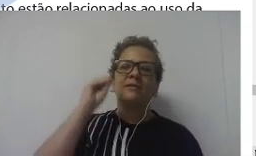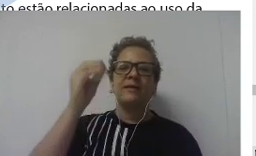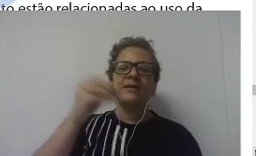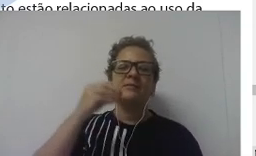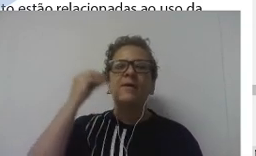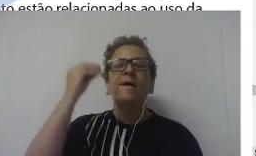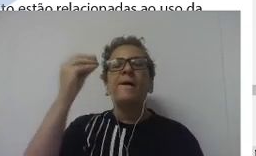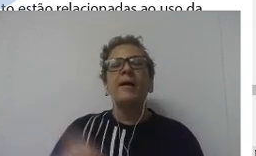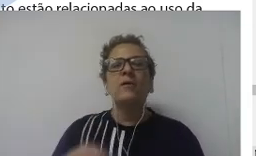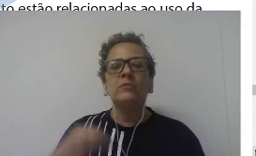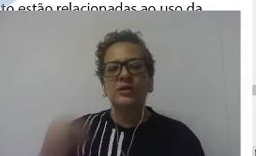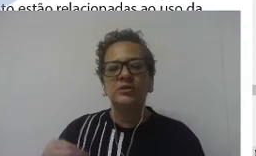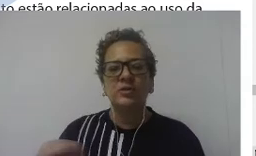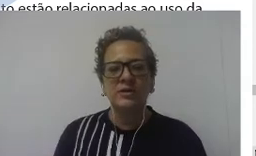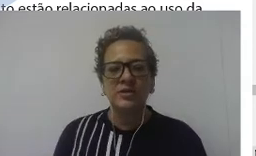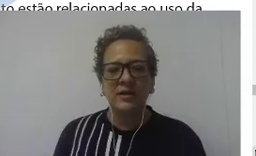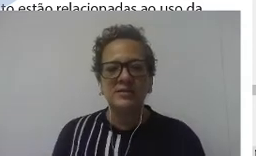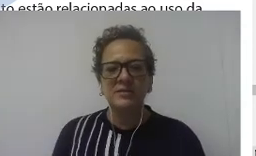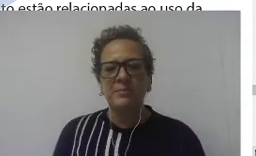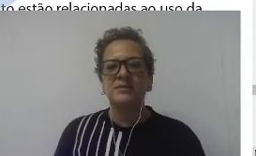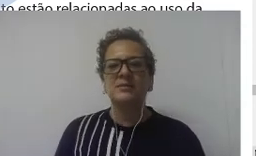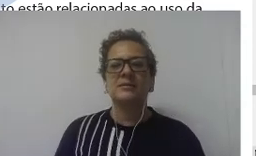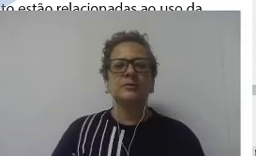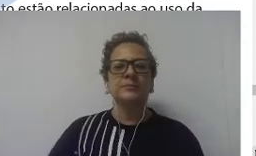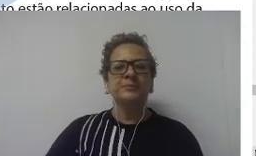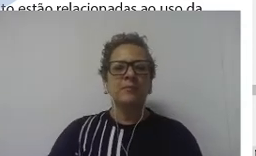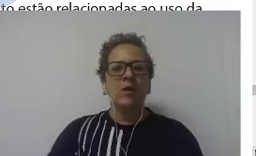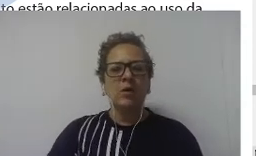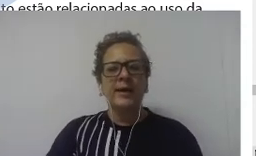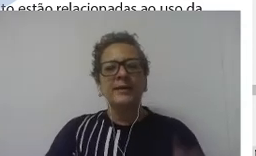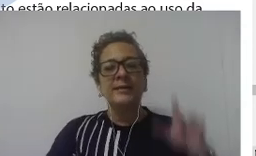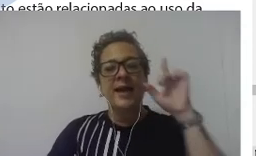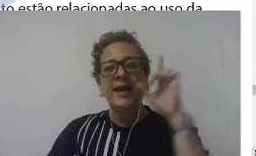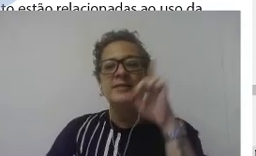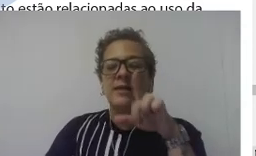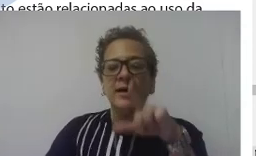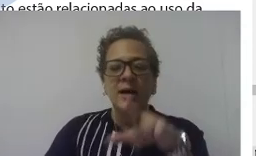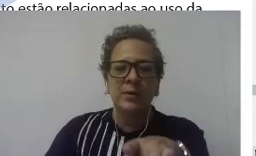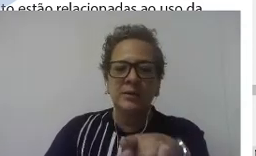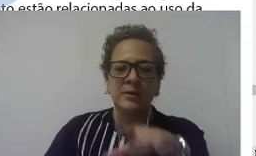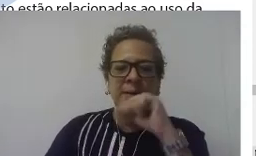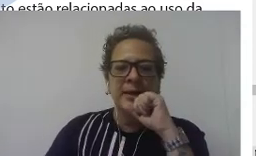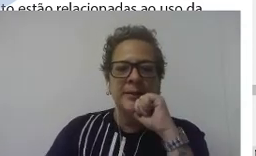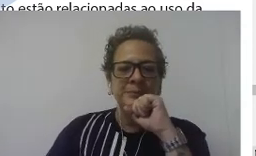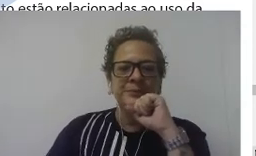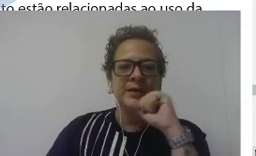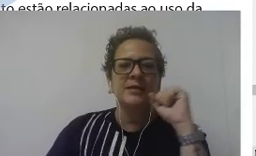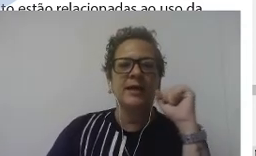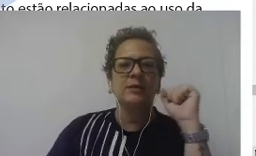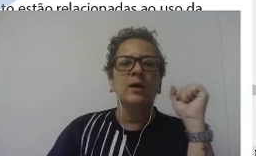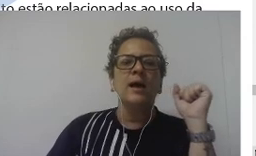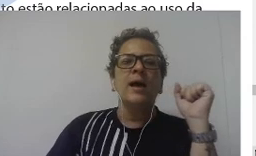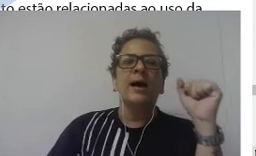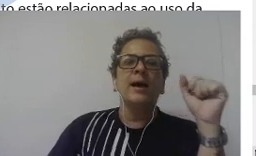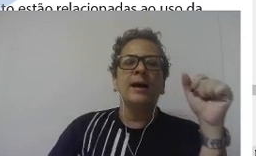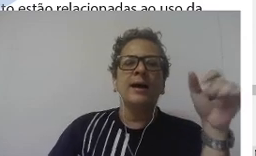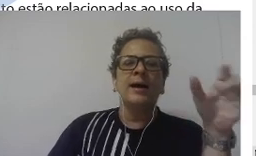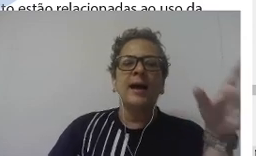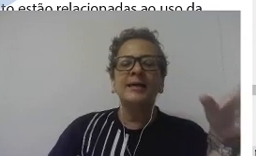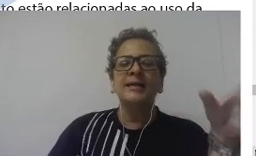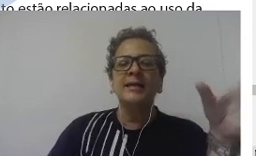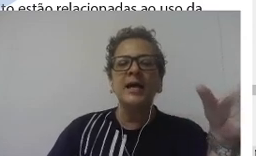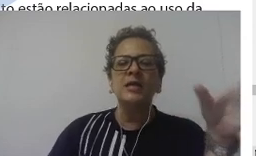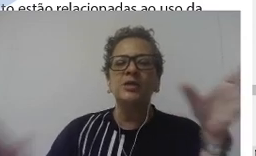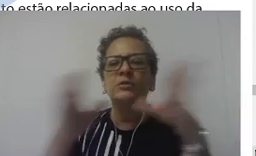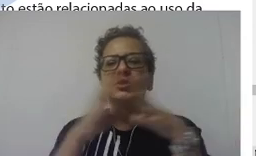pessoas entendessem aonde a história estava se passando, ok? Nessa época também, tá certo?